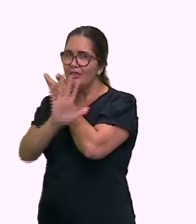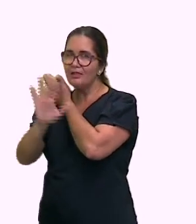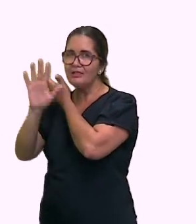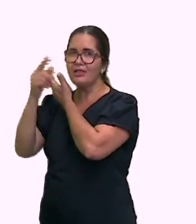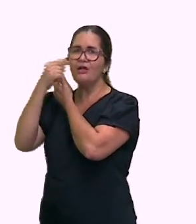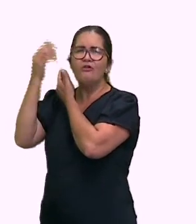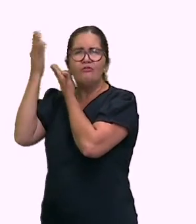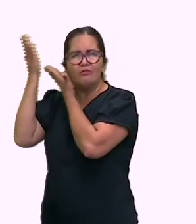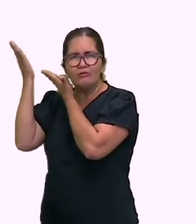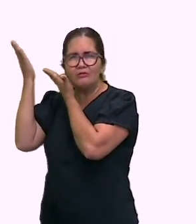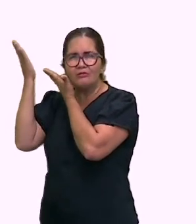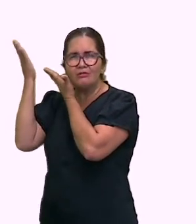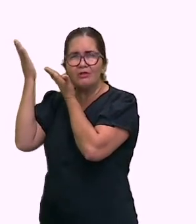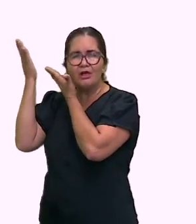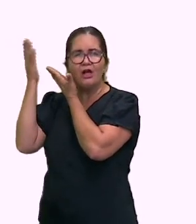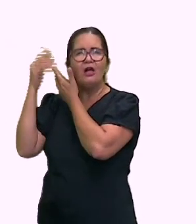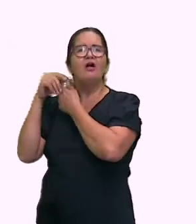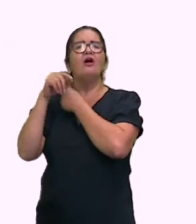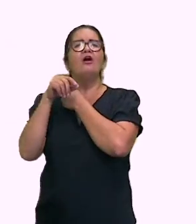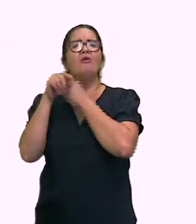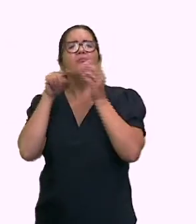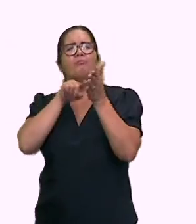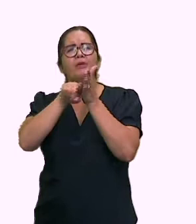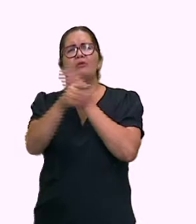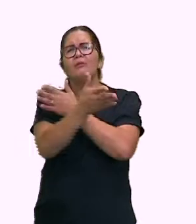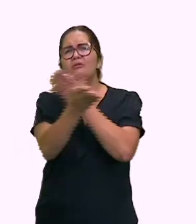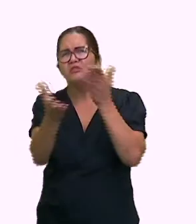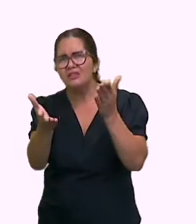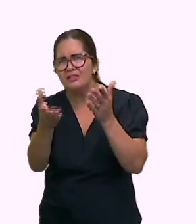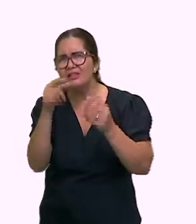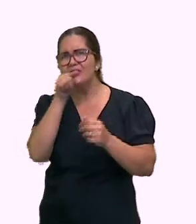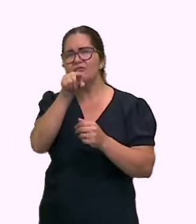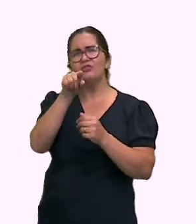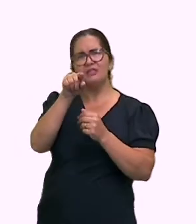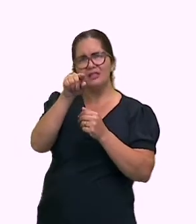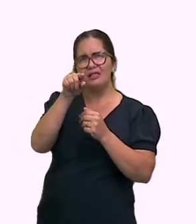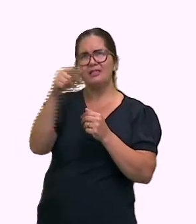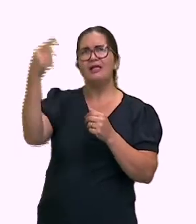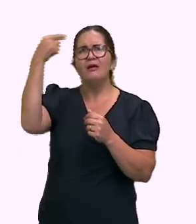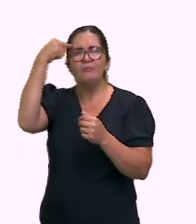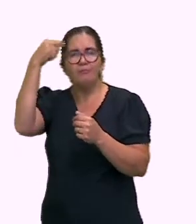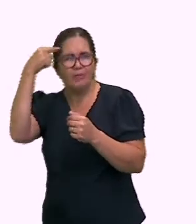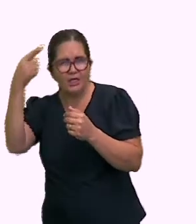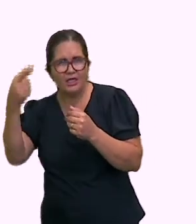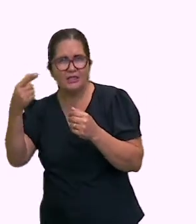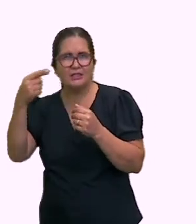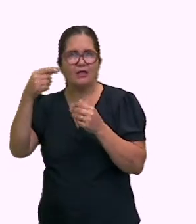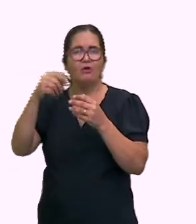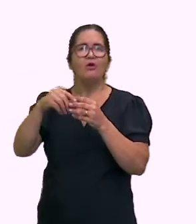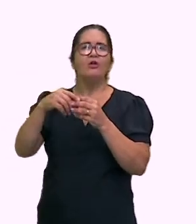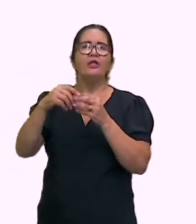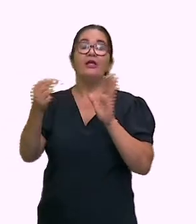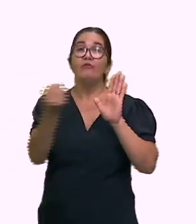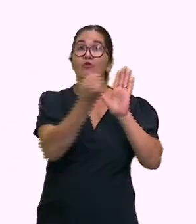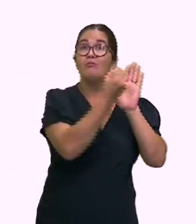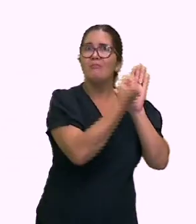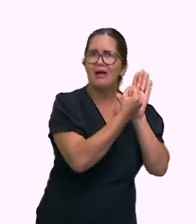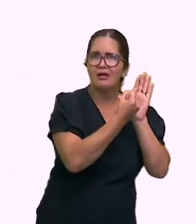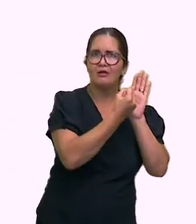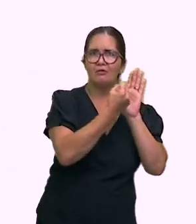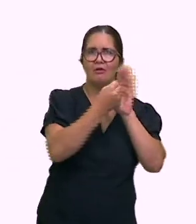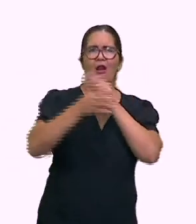Vocês acham que vamos viver esses ideais com uma herança deixada para